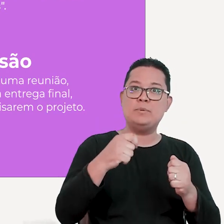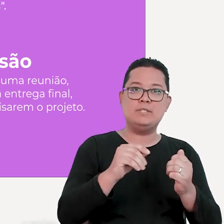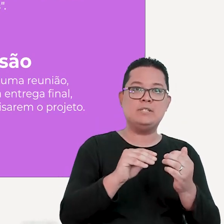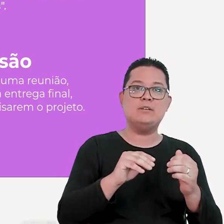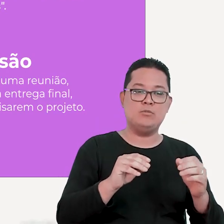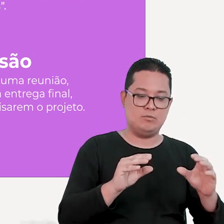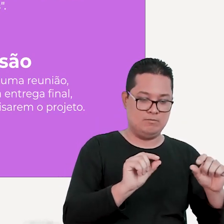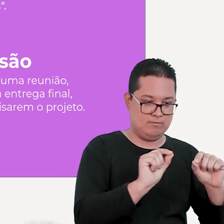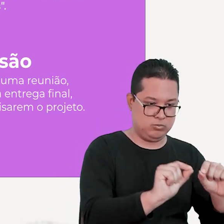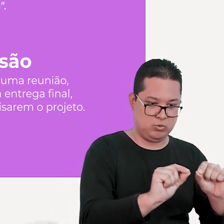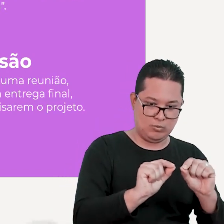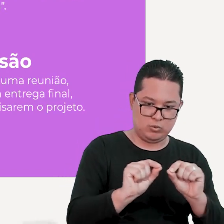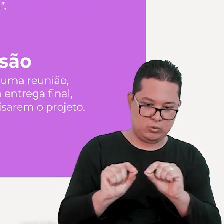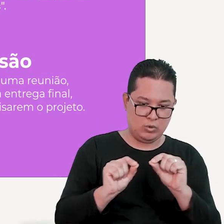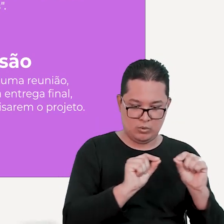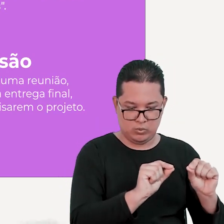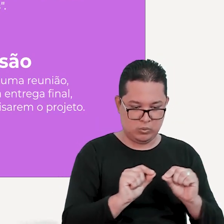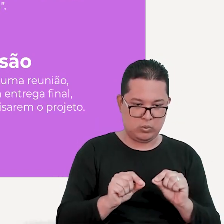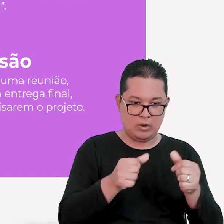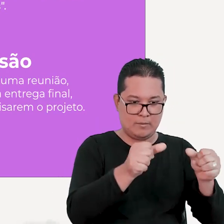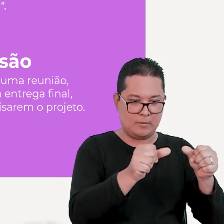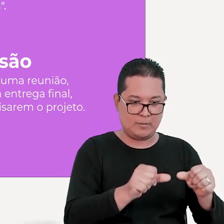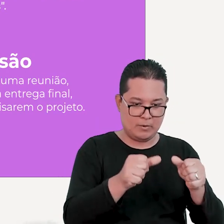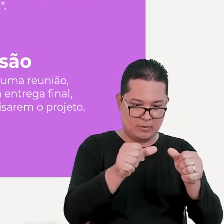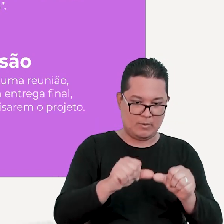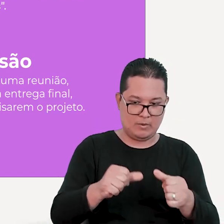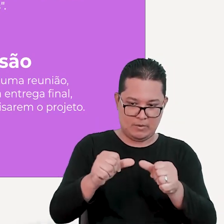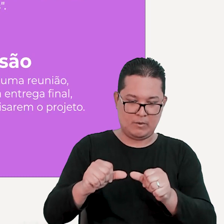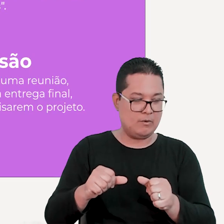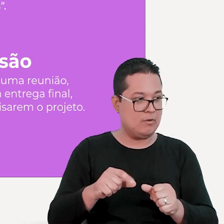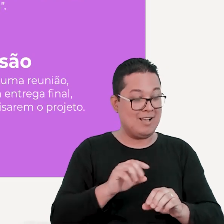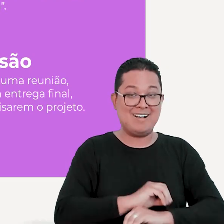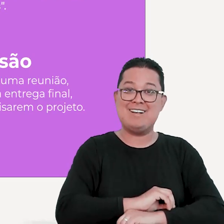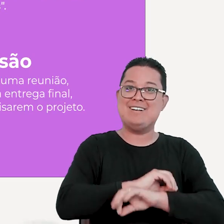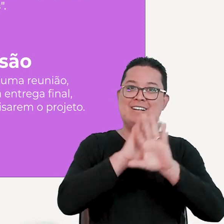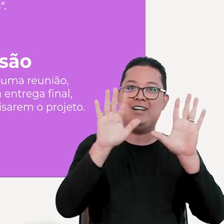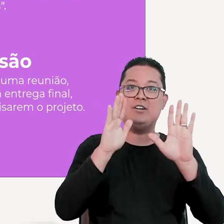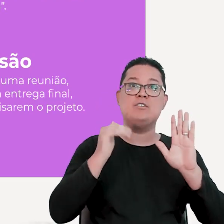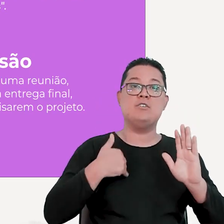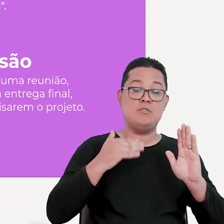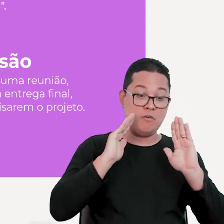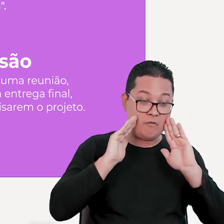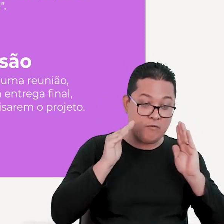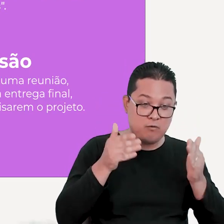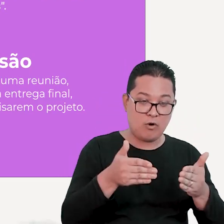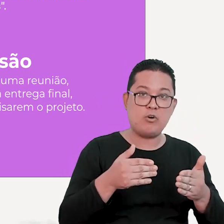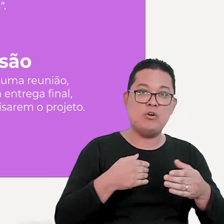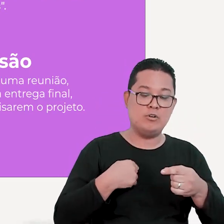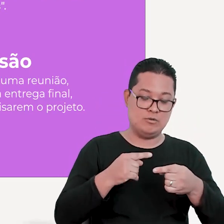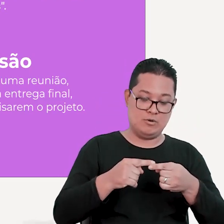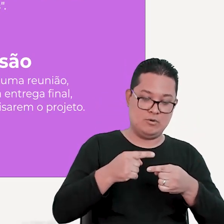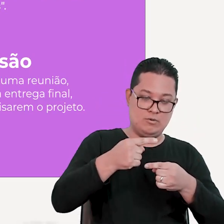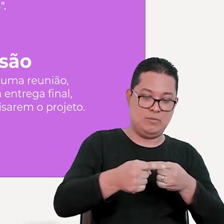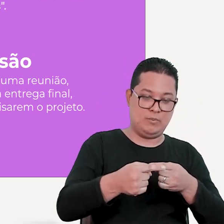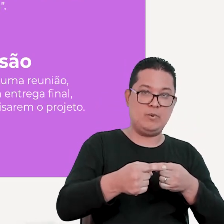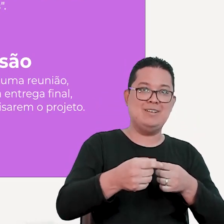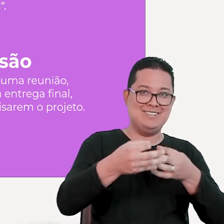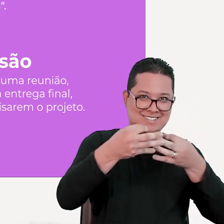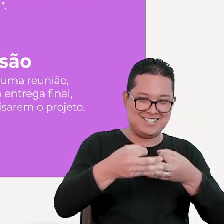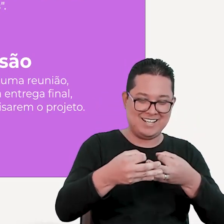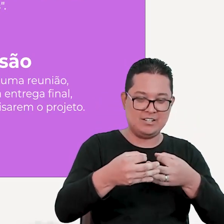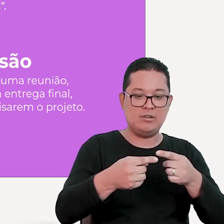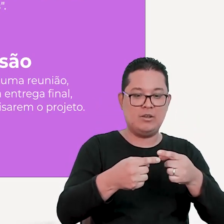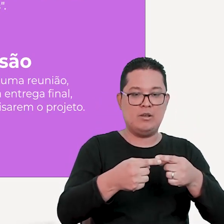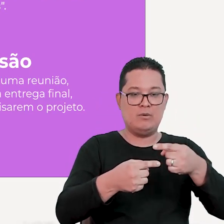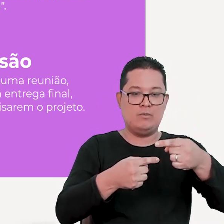tarefa. Porque quando você tem um projeto muito grande e você não define essas pequenas entregas, você não organiza o seu